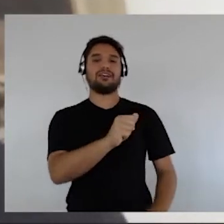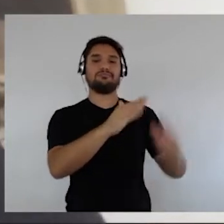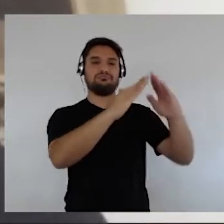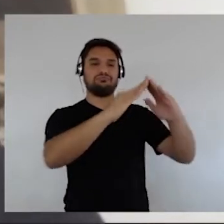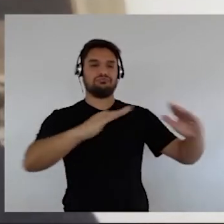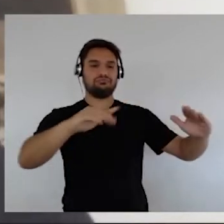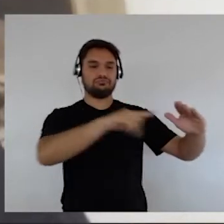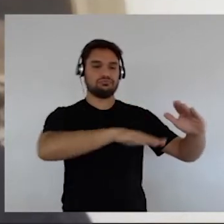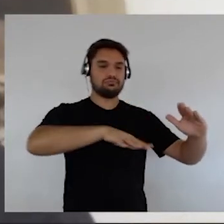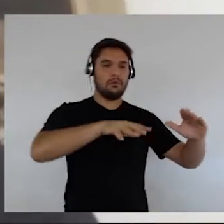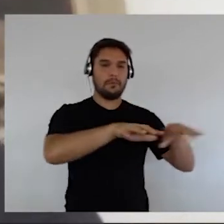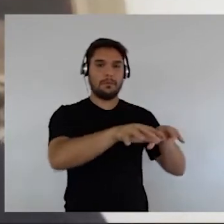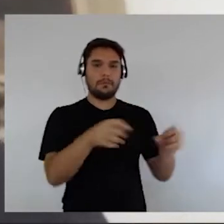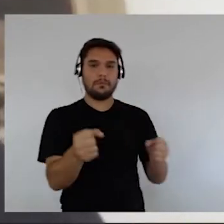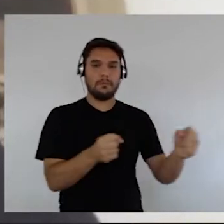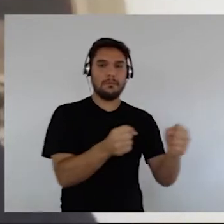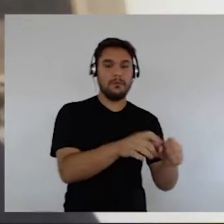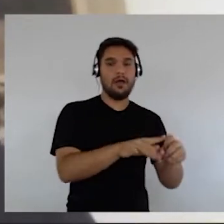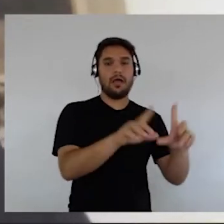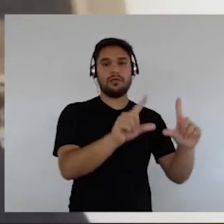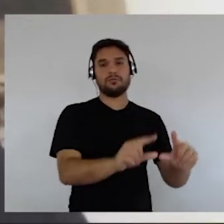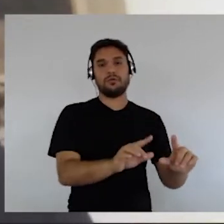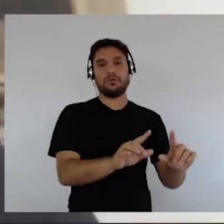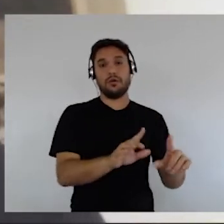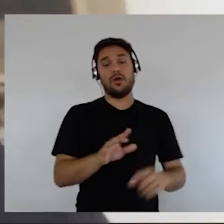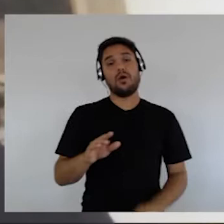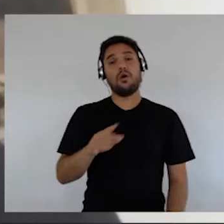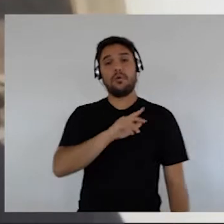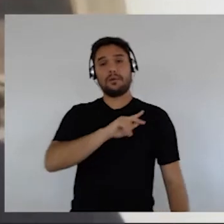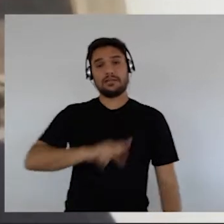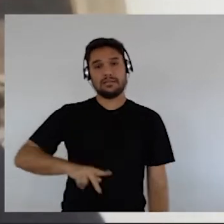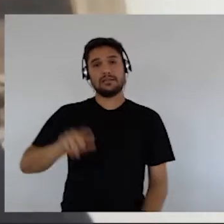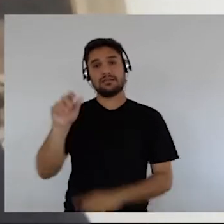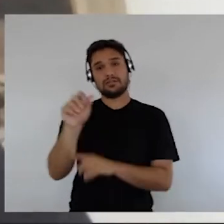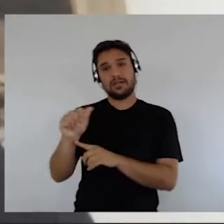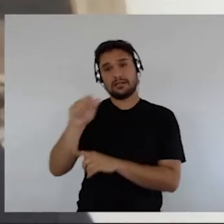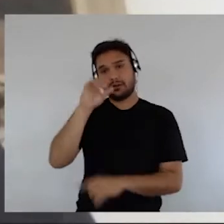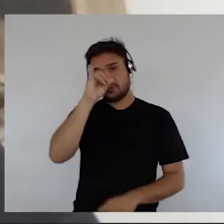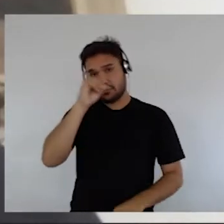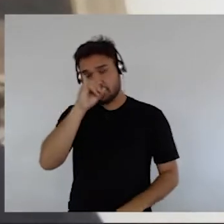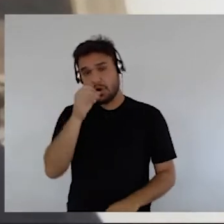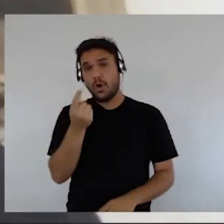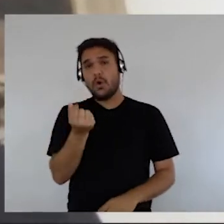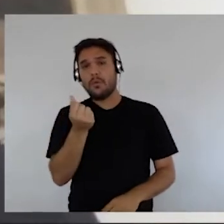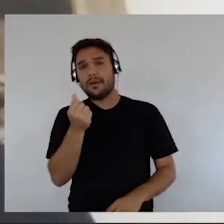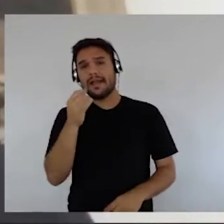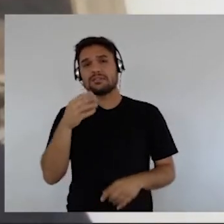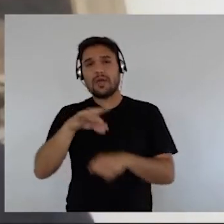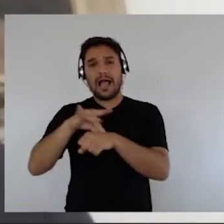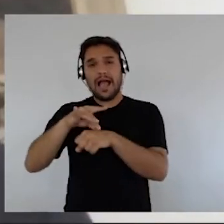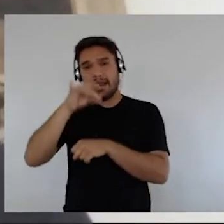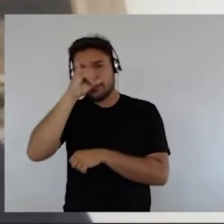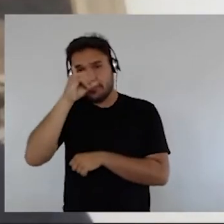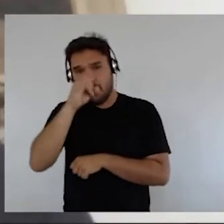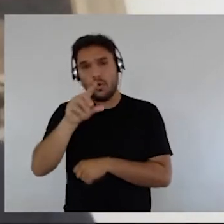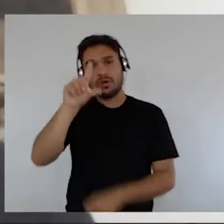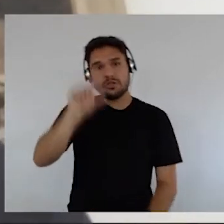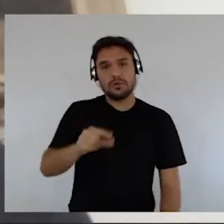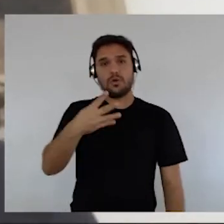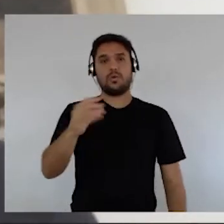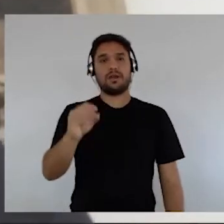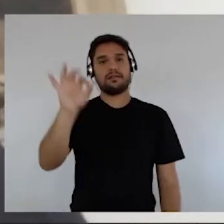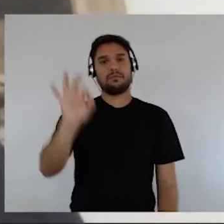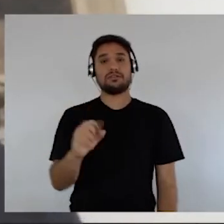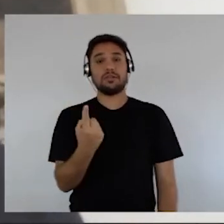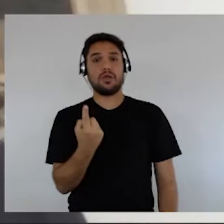Marcelo Lopes, presidente da Associação de Criadores de Suínos, durante a pandemia, o preço do suíno no mercado interno chegou a cair 40% em